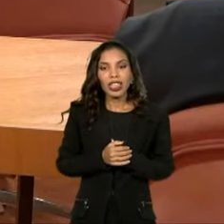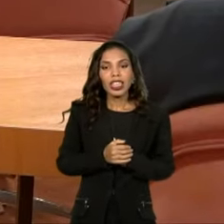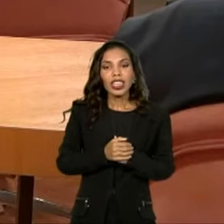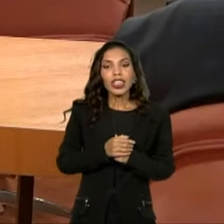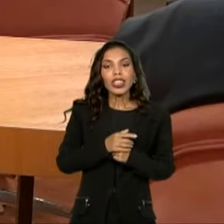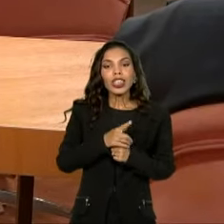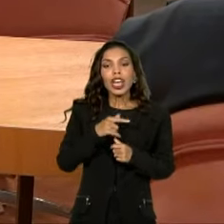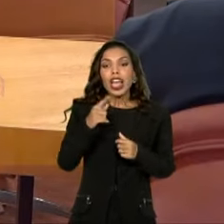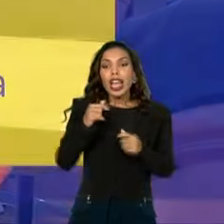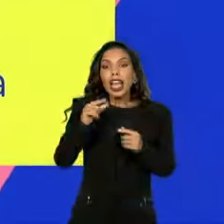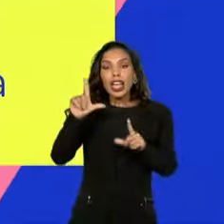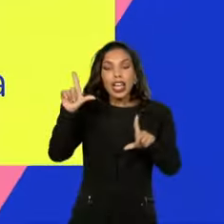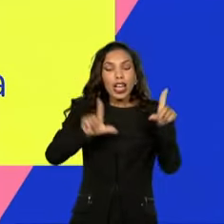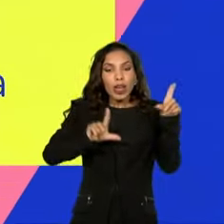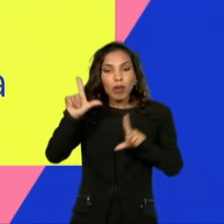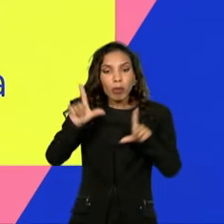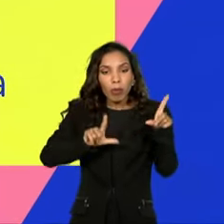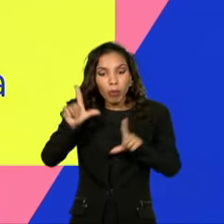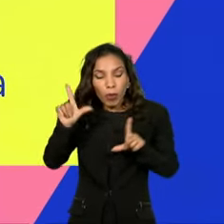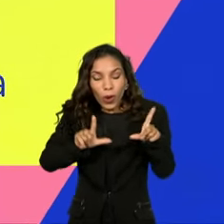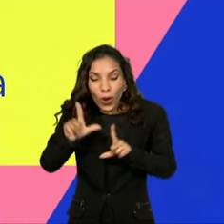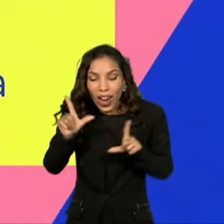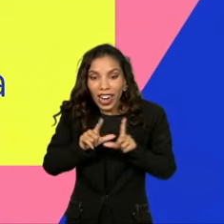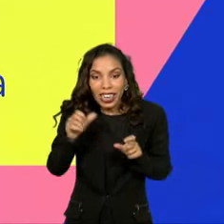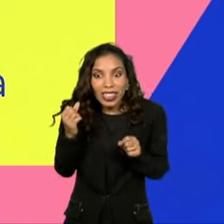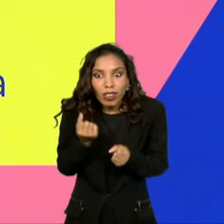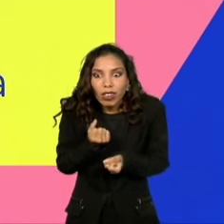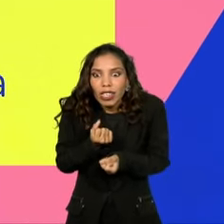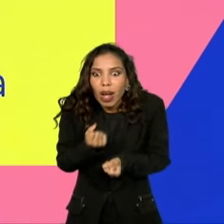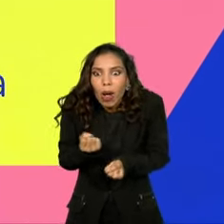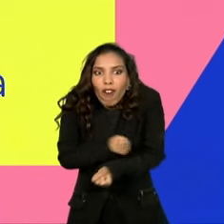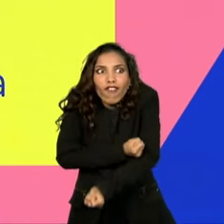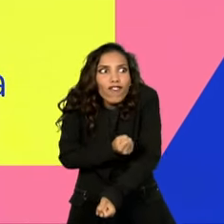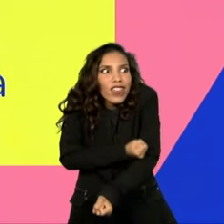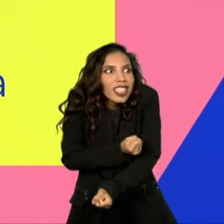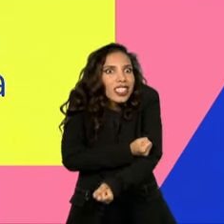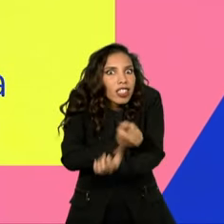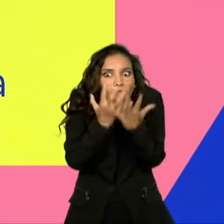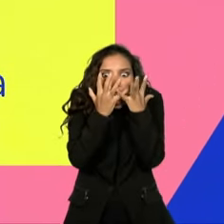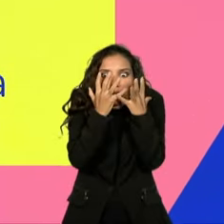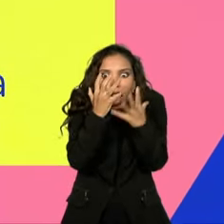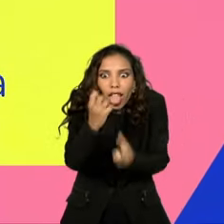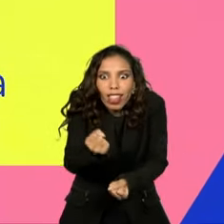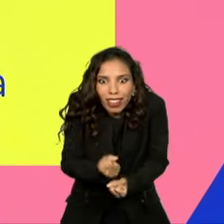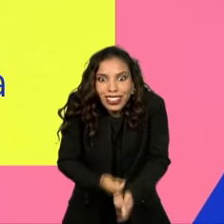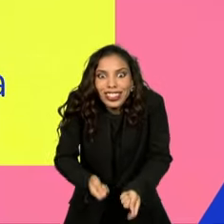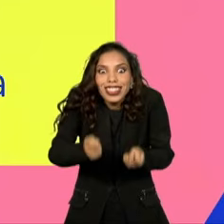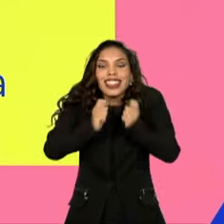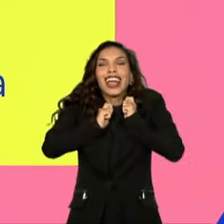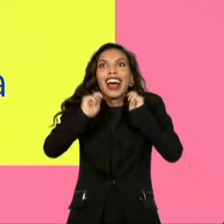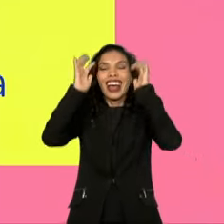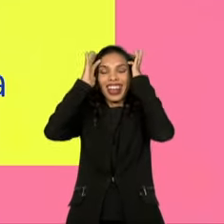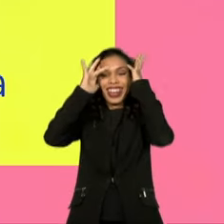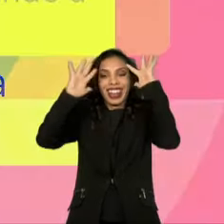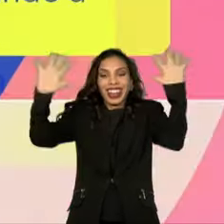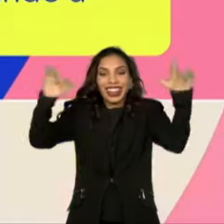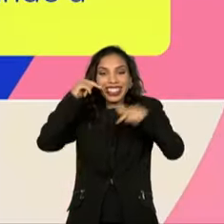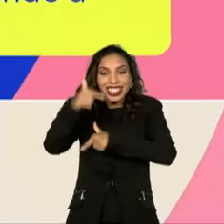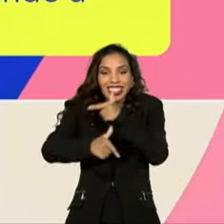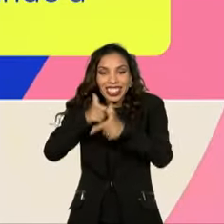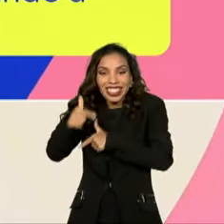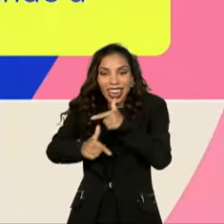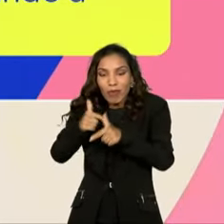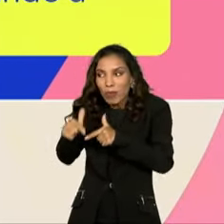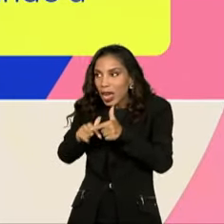Portillo, esse programa é viciante. Dá onda, né, Giza? Dá onda! Trabalhando no computador e vocês na